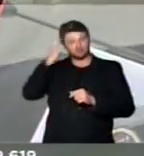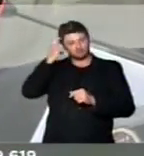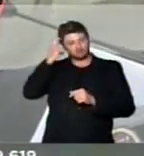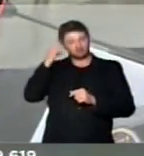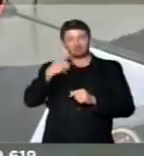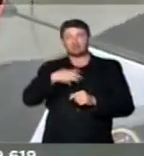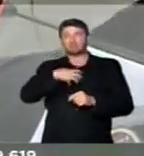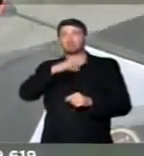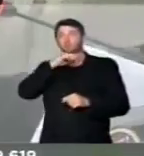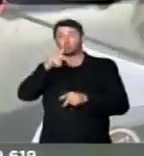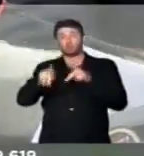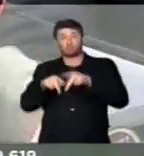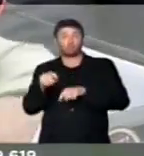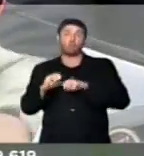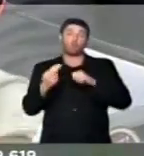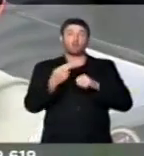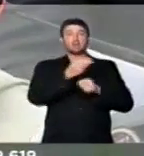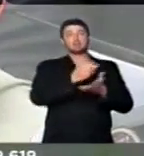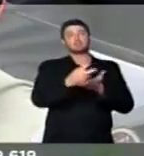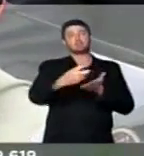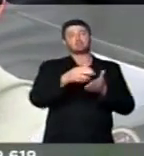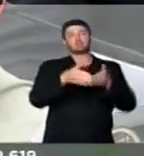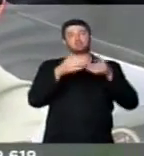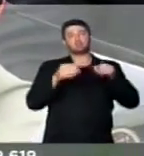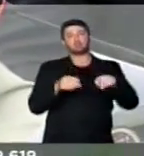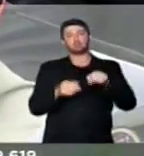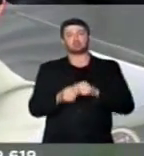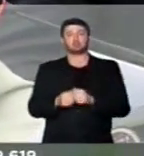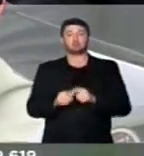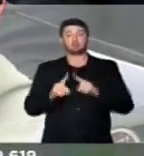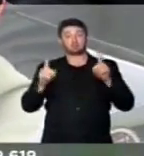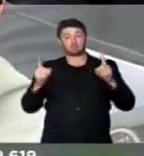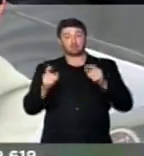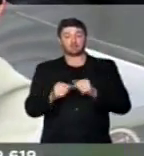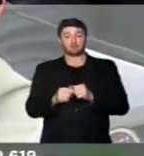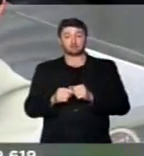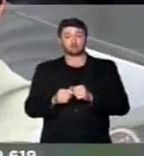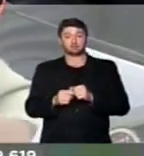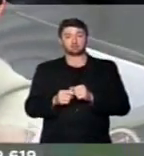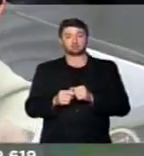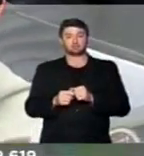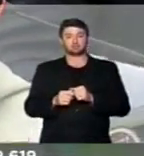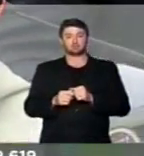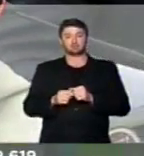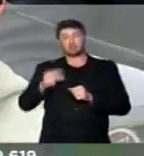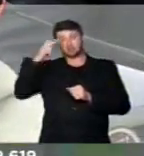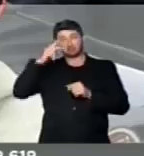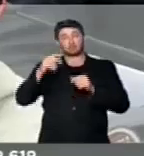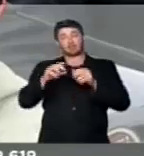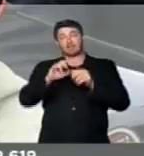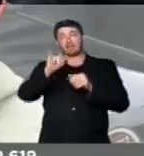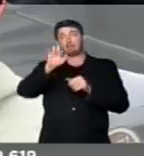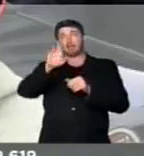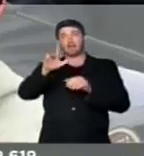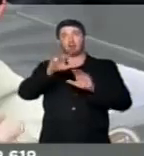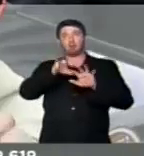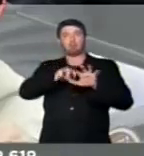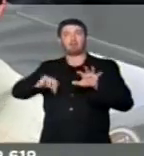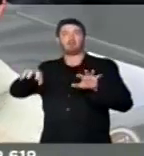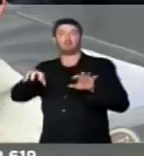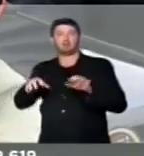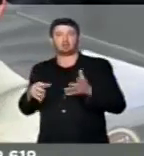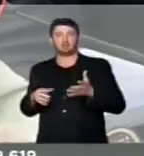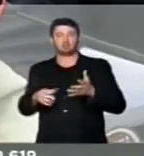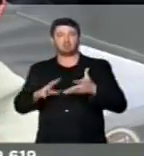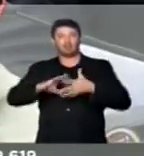a insatisfação popular, nem mesmo esse pedido de impeachment, mas superando a nossa condição histórica liberal periférica. Uma